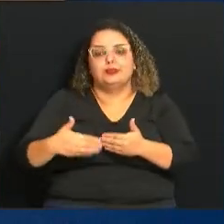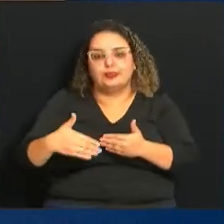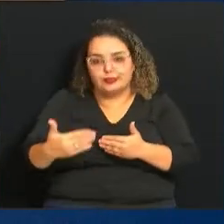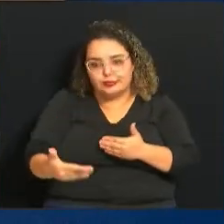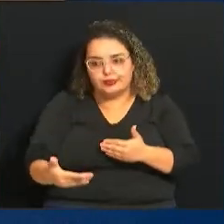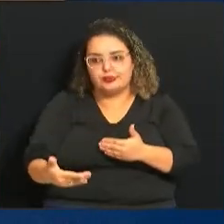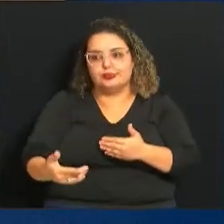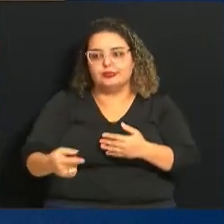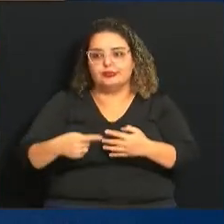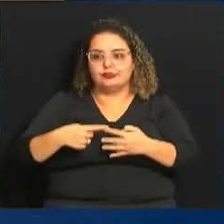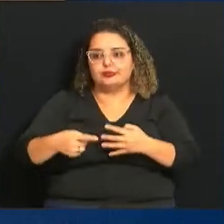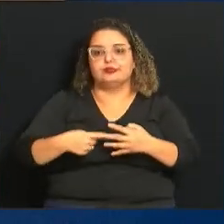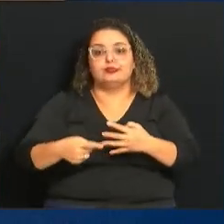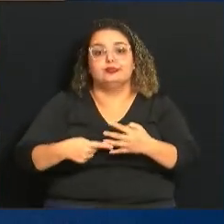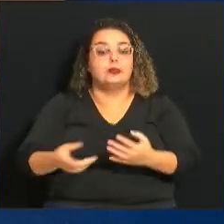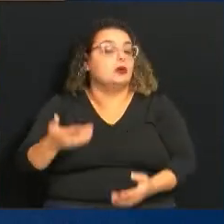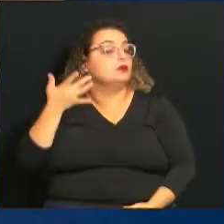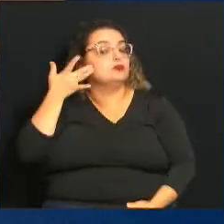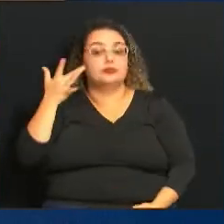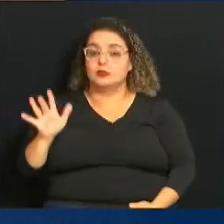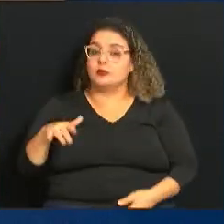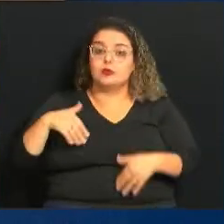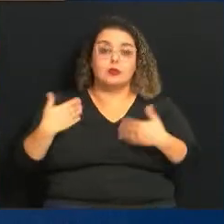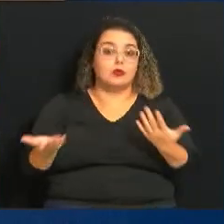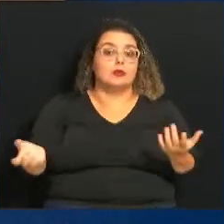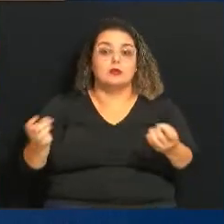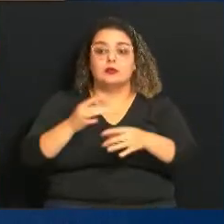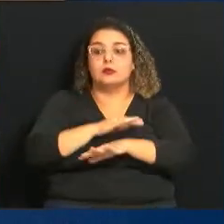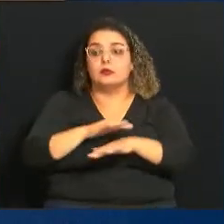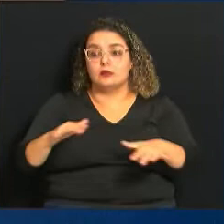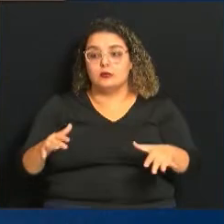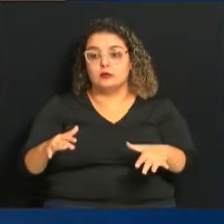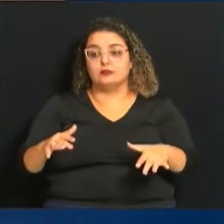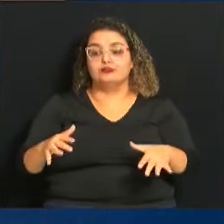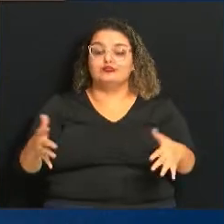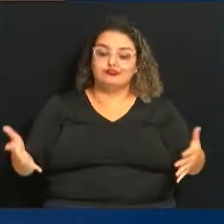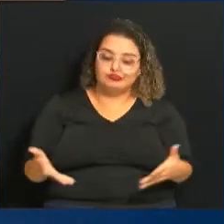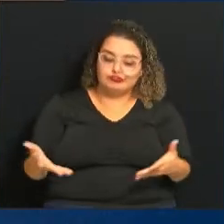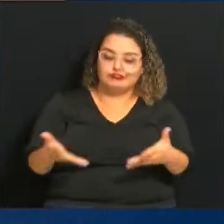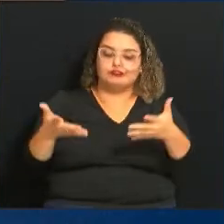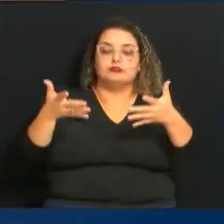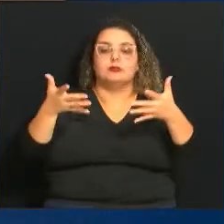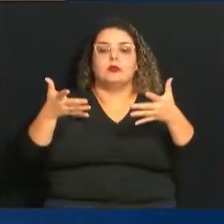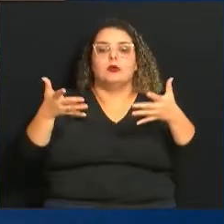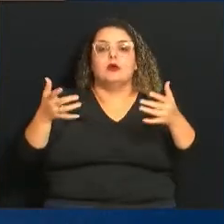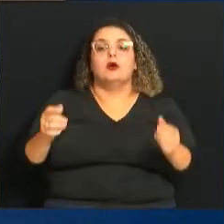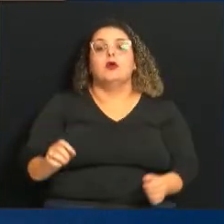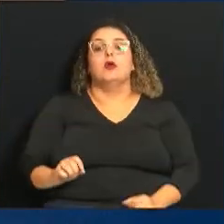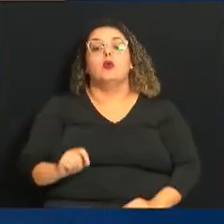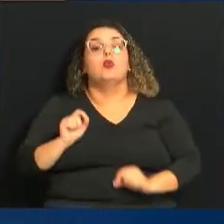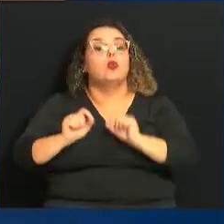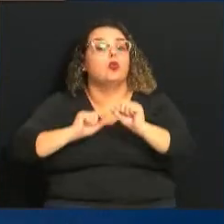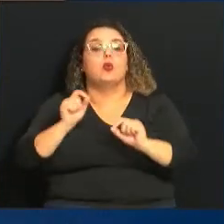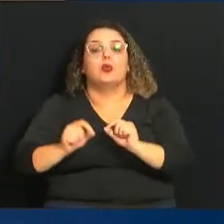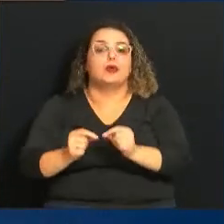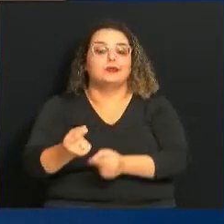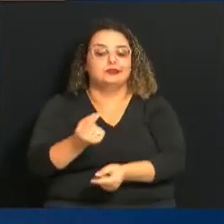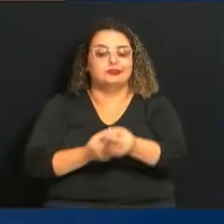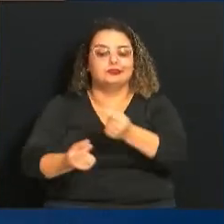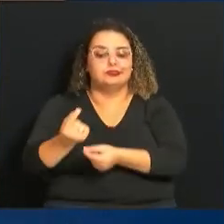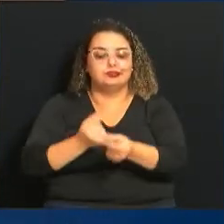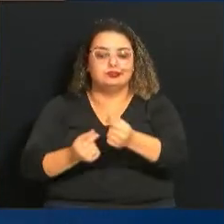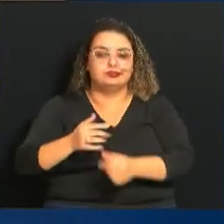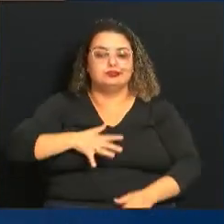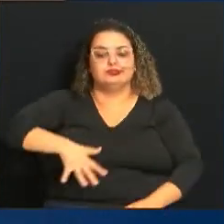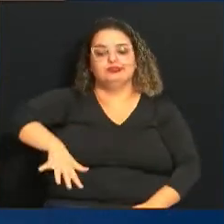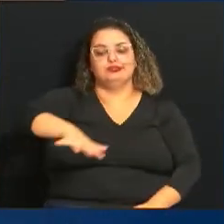e não sabemos quando irá terminar, de certa maneira ajudou a diminuir o aquecimento da economia aqui na nossa região.